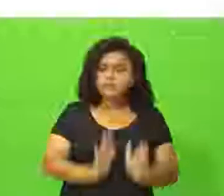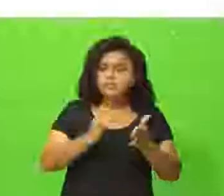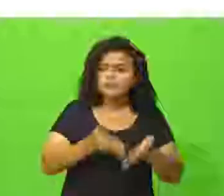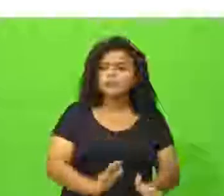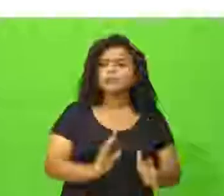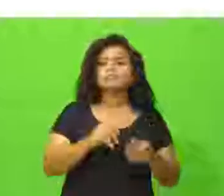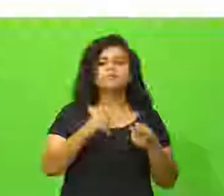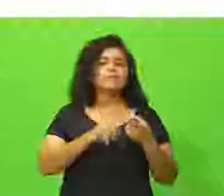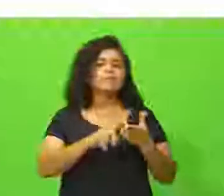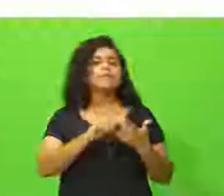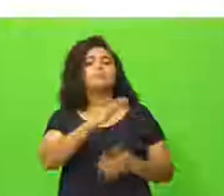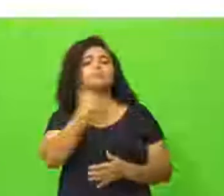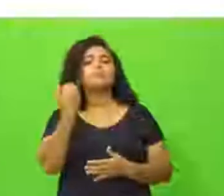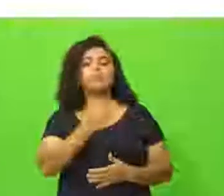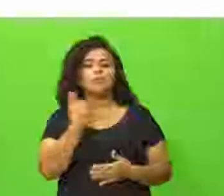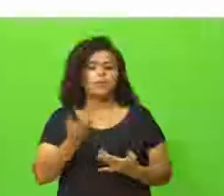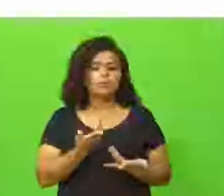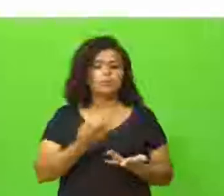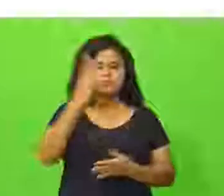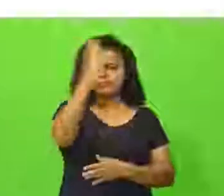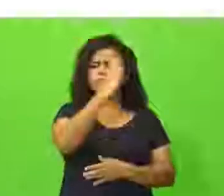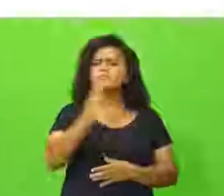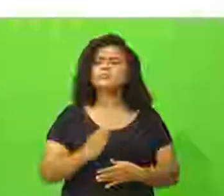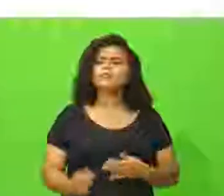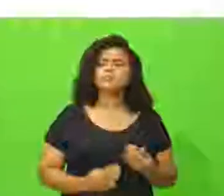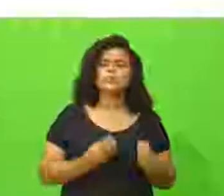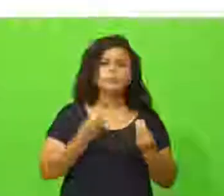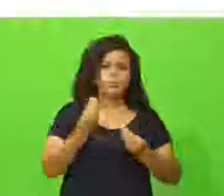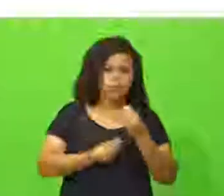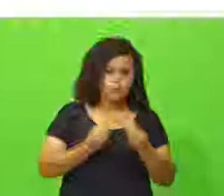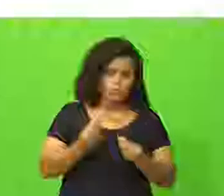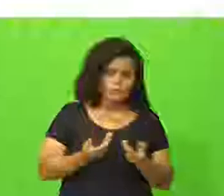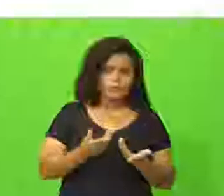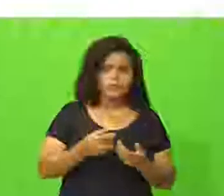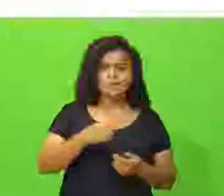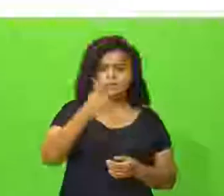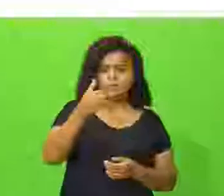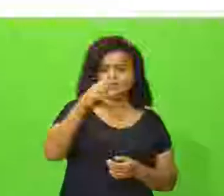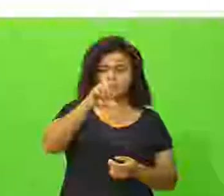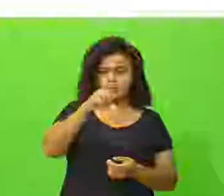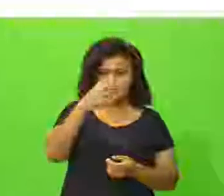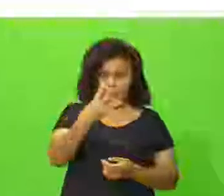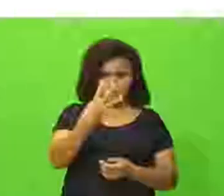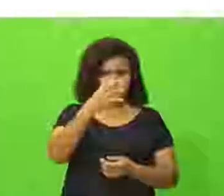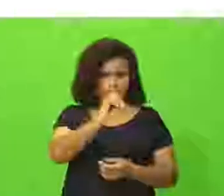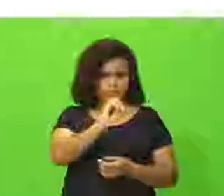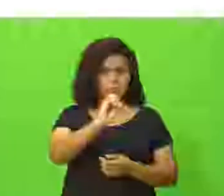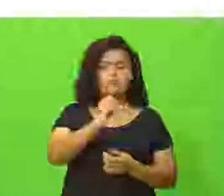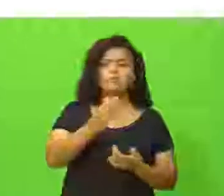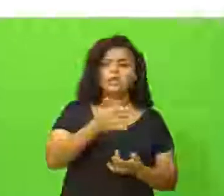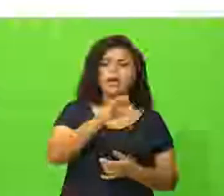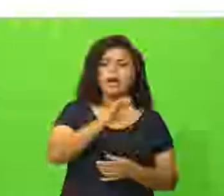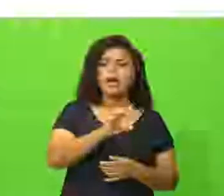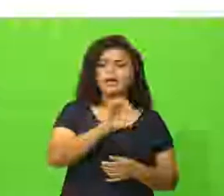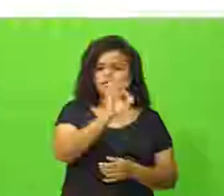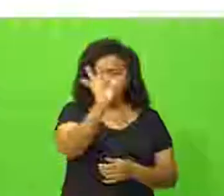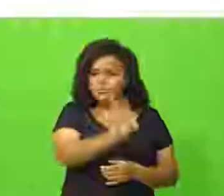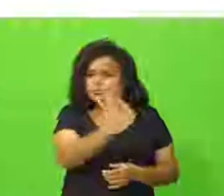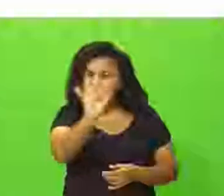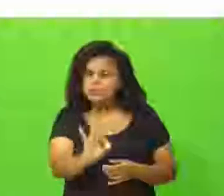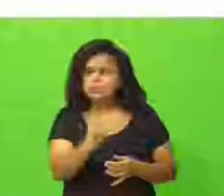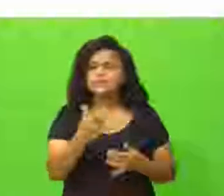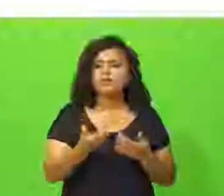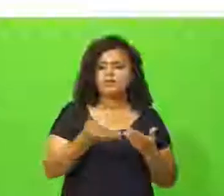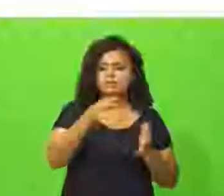professor? Quero entender melhor. Vamos trabalhar no caso do Brasil. A partir de 1940, as taxas de mortalidade no nosso